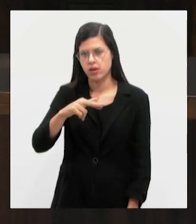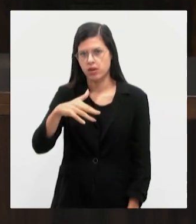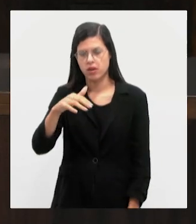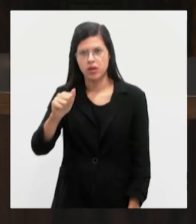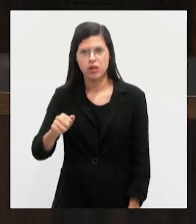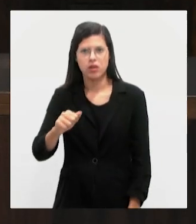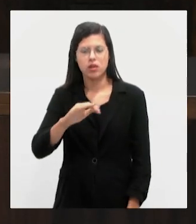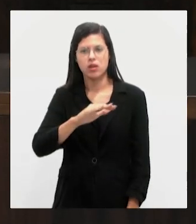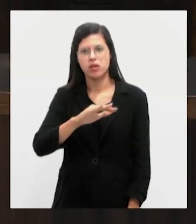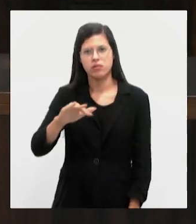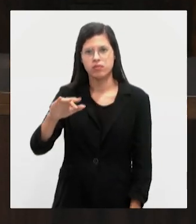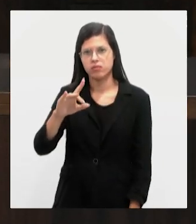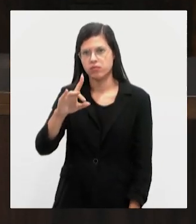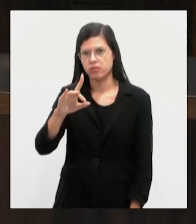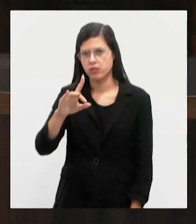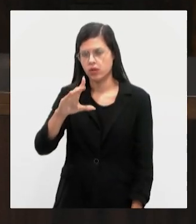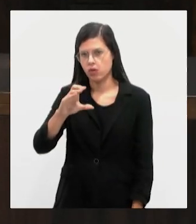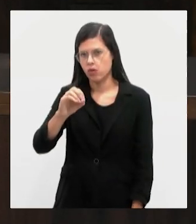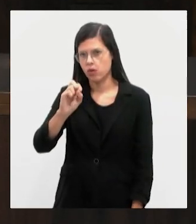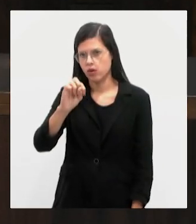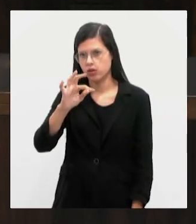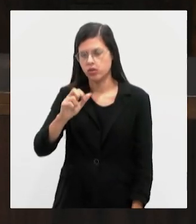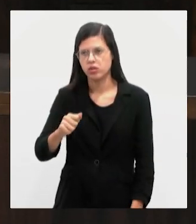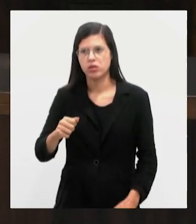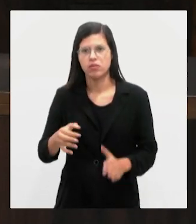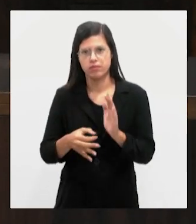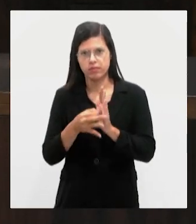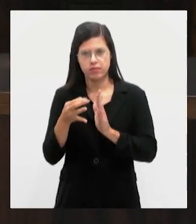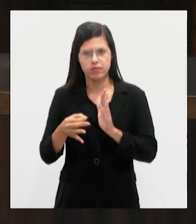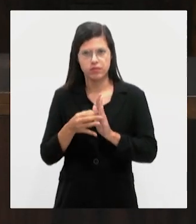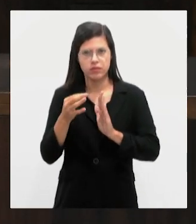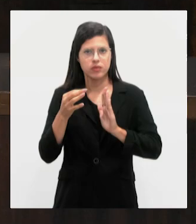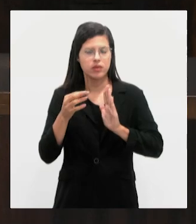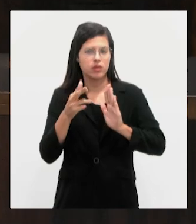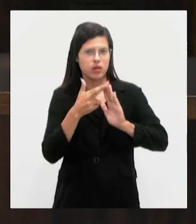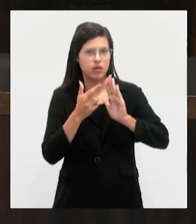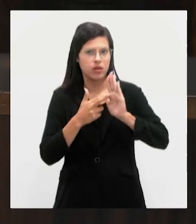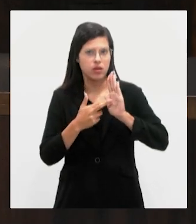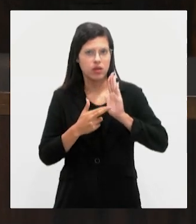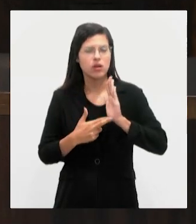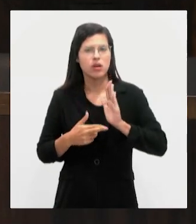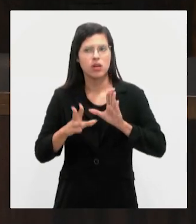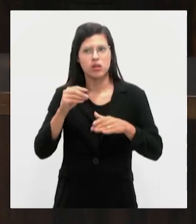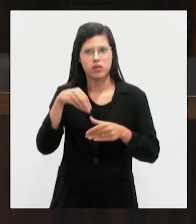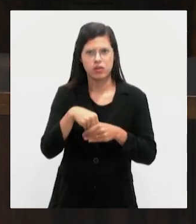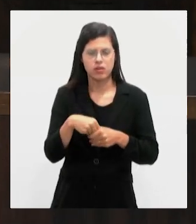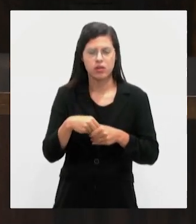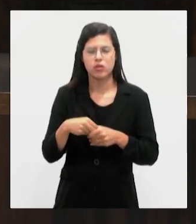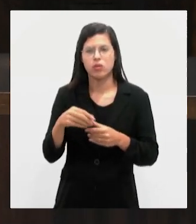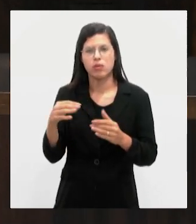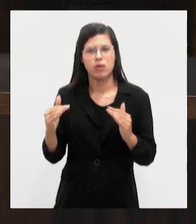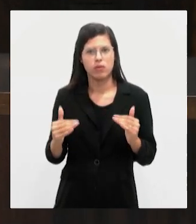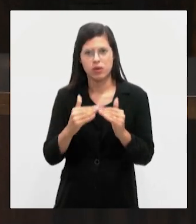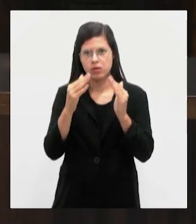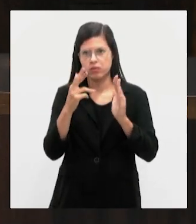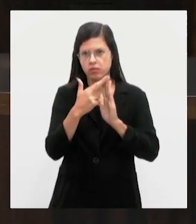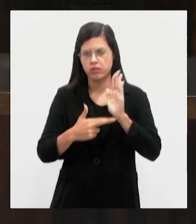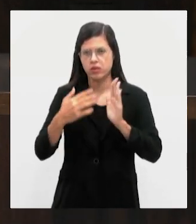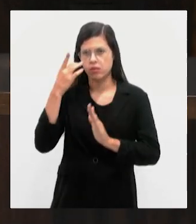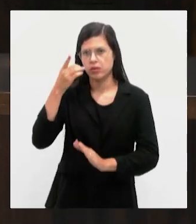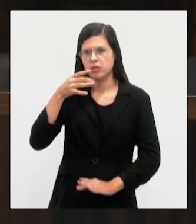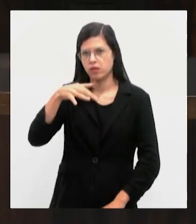Desterro Costa. Parecer da Comissão de Normas Internas e Preposição Externas, favorável. Relator, deputado